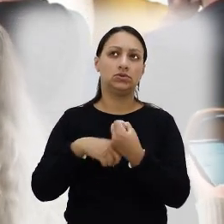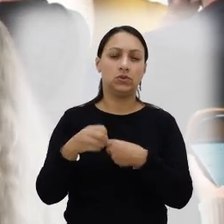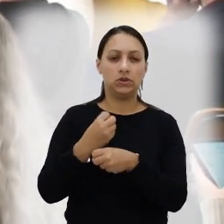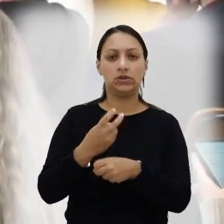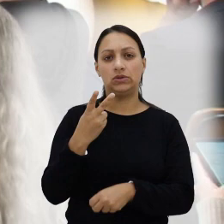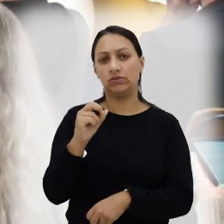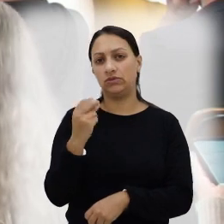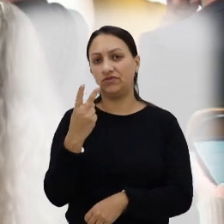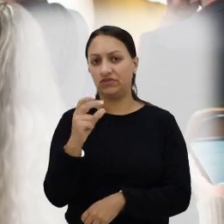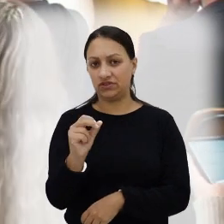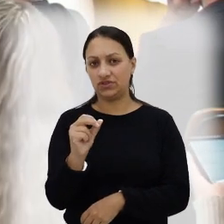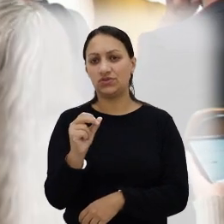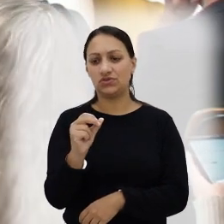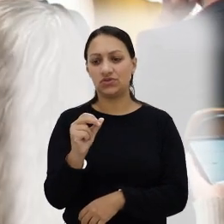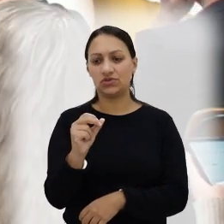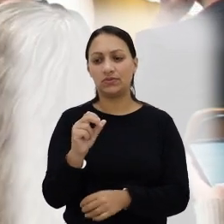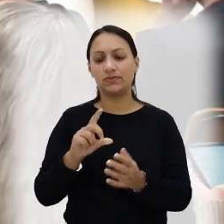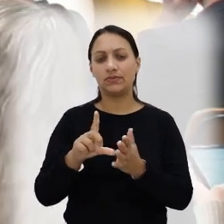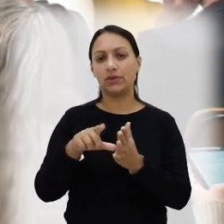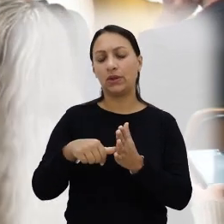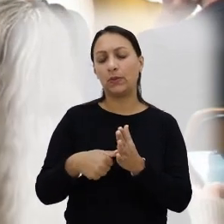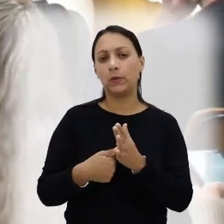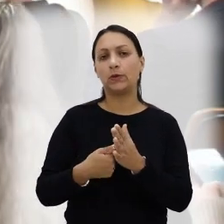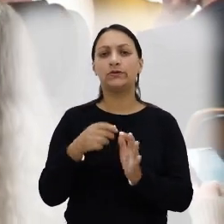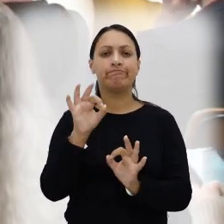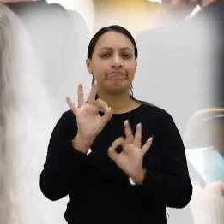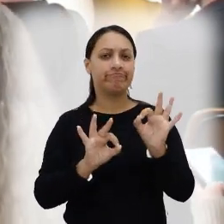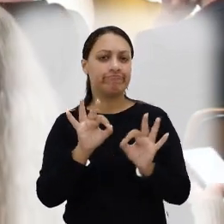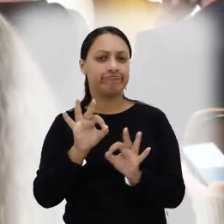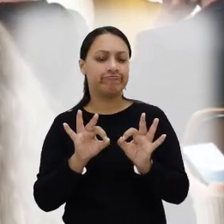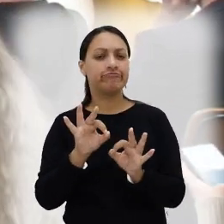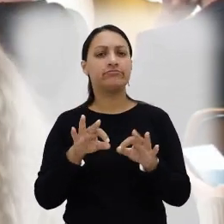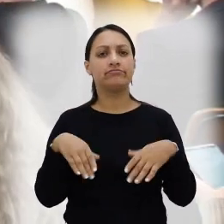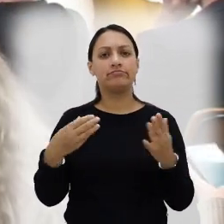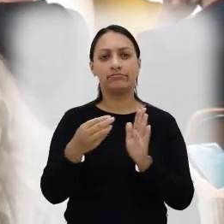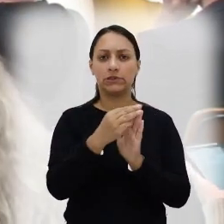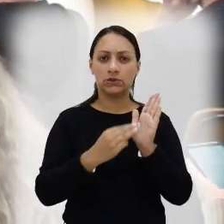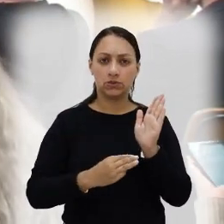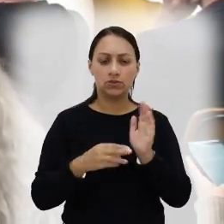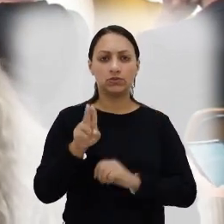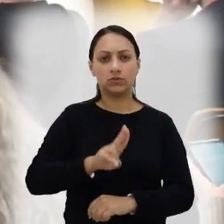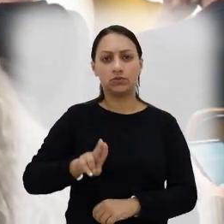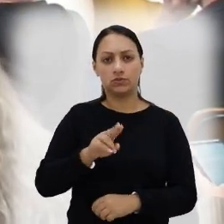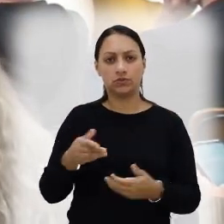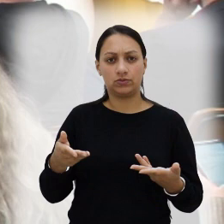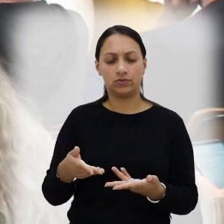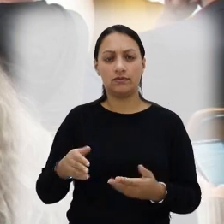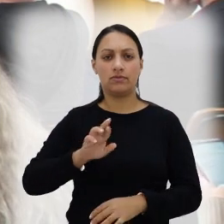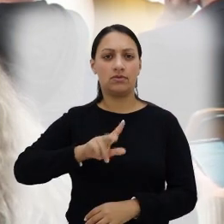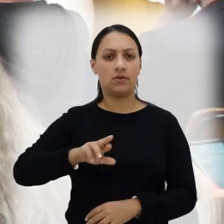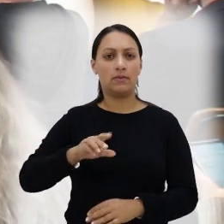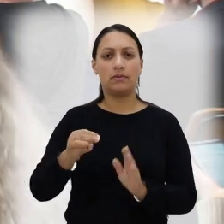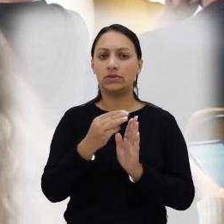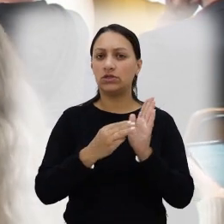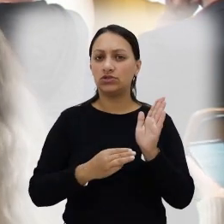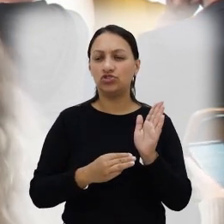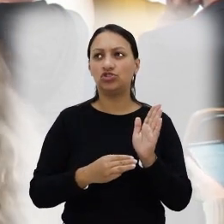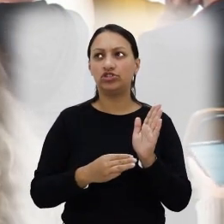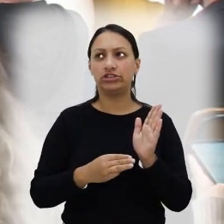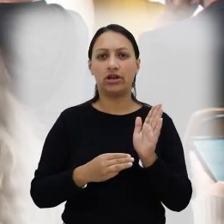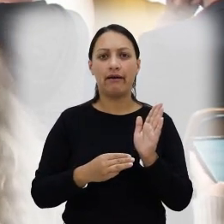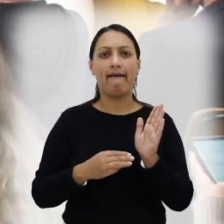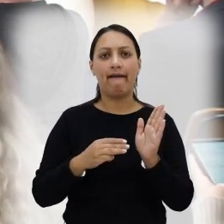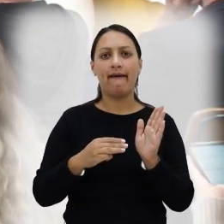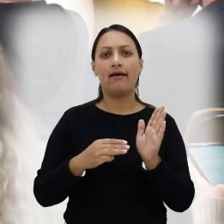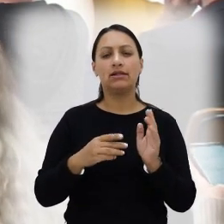2020, e depois a gente foi ajustando. Então, a metodologia que a gente usa hoje, ela é uma metodologia que ela veio sendo